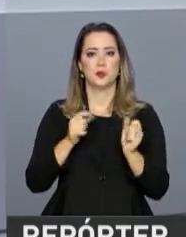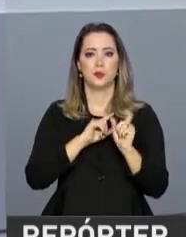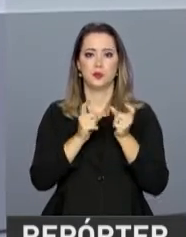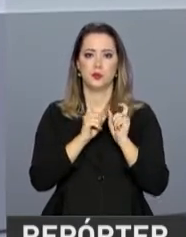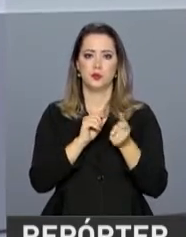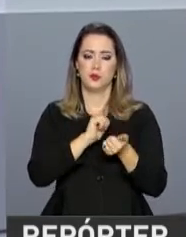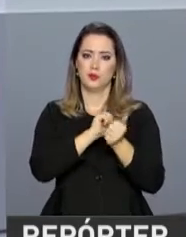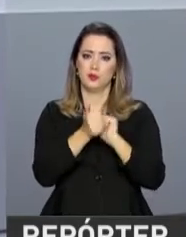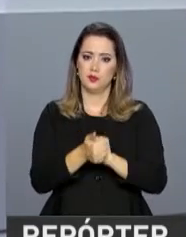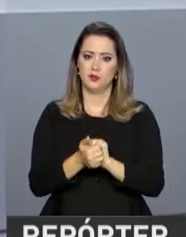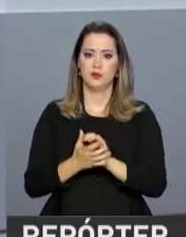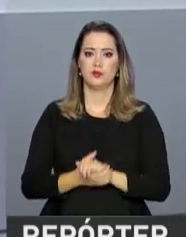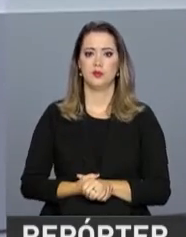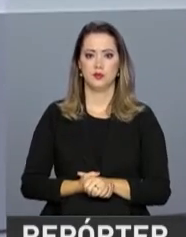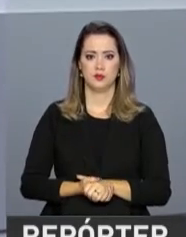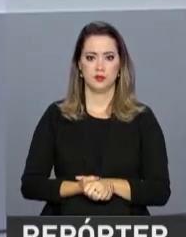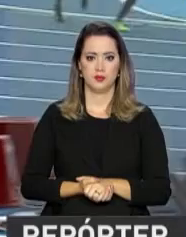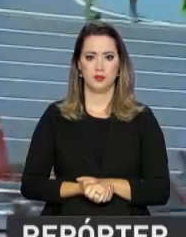da gestão esportiva